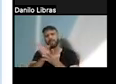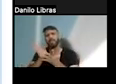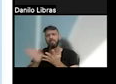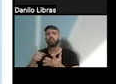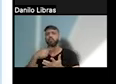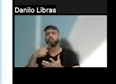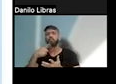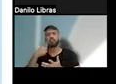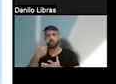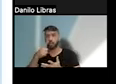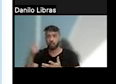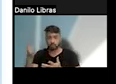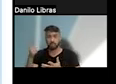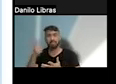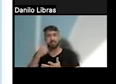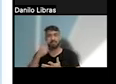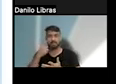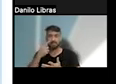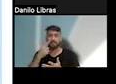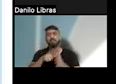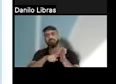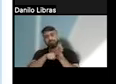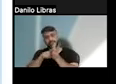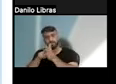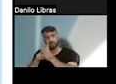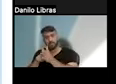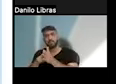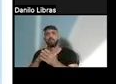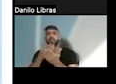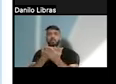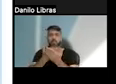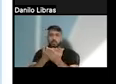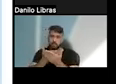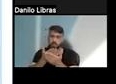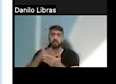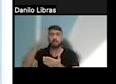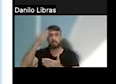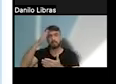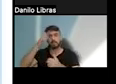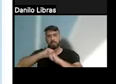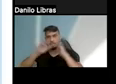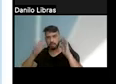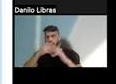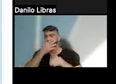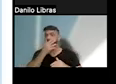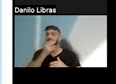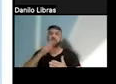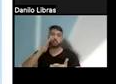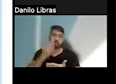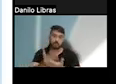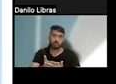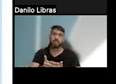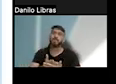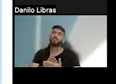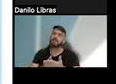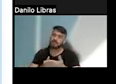e novos mecanismos que a gente pode, né, se debruçar para estudar, para entender, e realmente a gente acredita que enveredar por